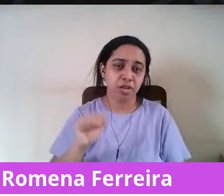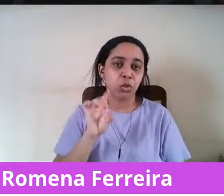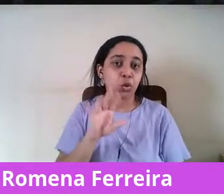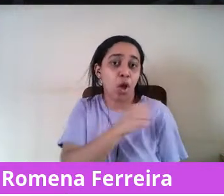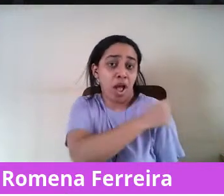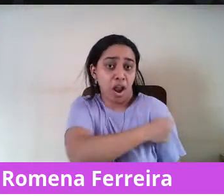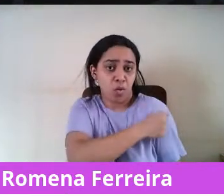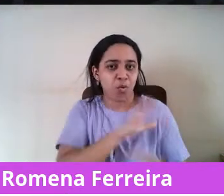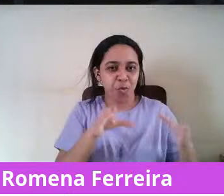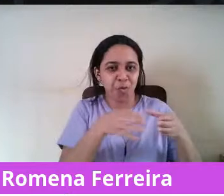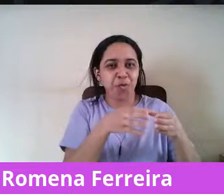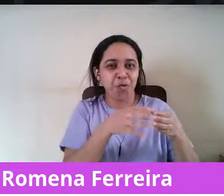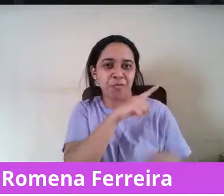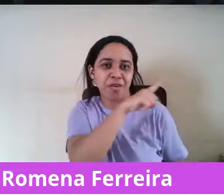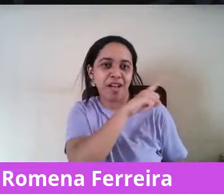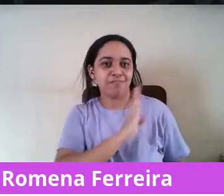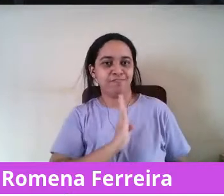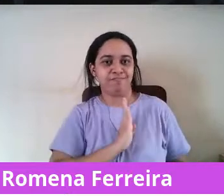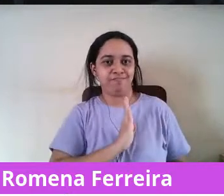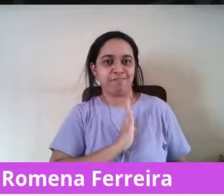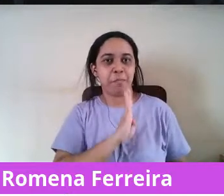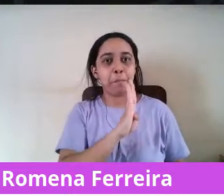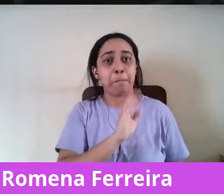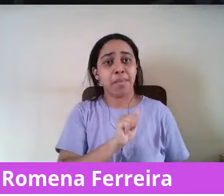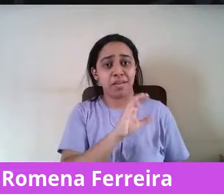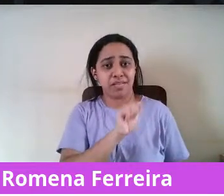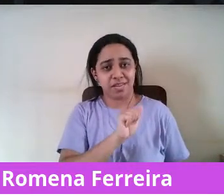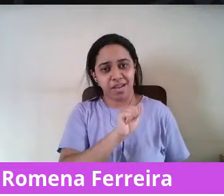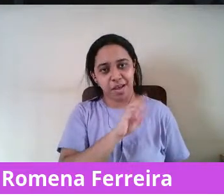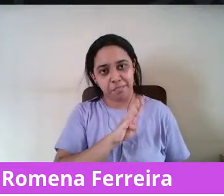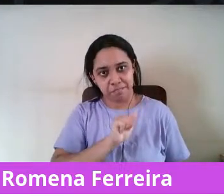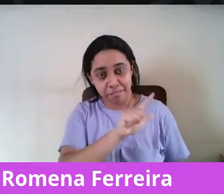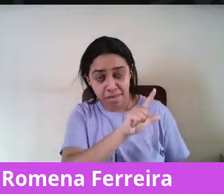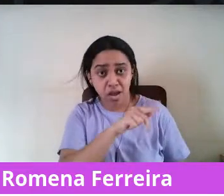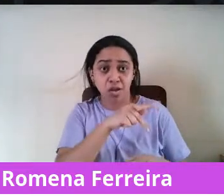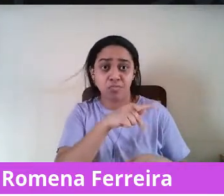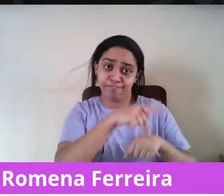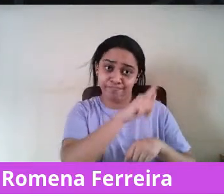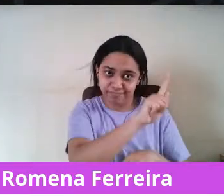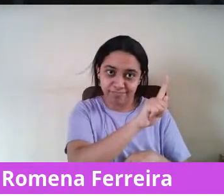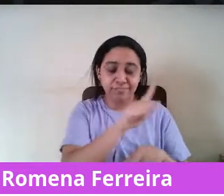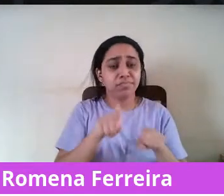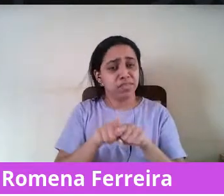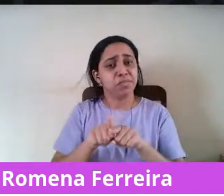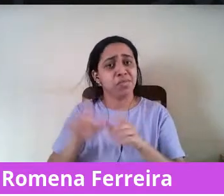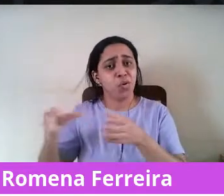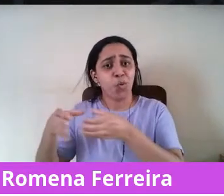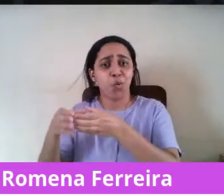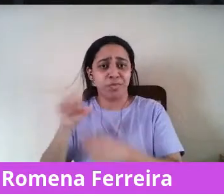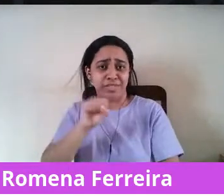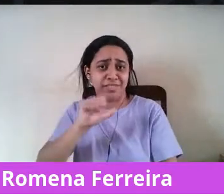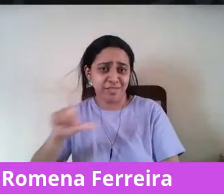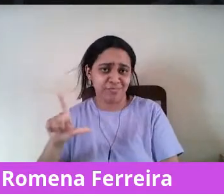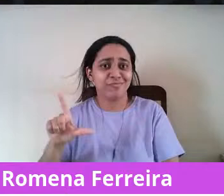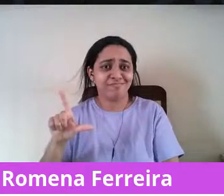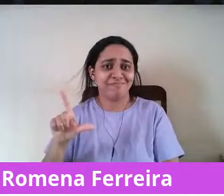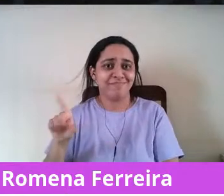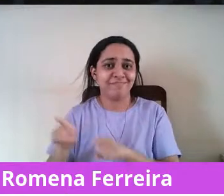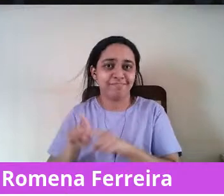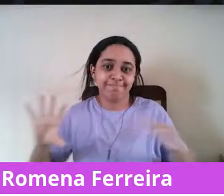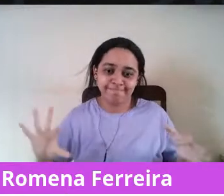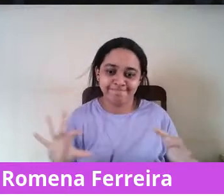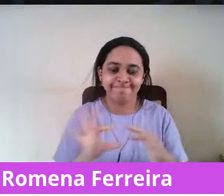de Bacabal, né, da pós-graduação de Bacabal, mas também os alunos de pós-graduação de São Luís, né? E o quanto a gente tem a aprender quando a